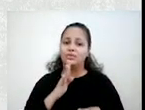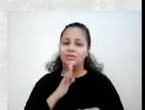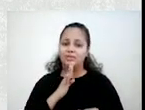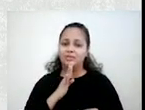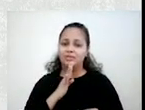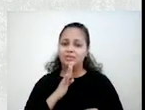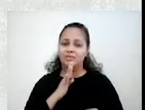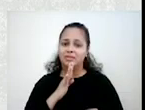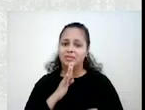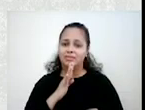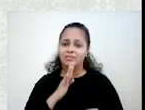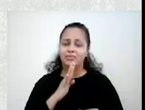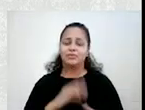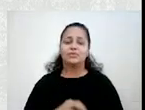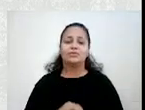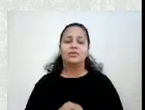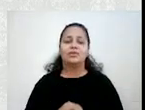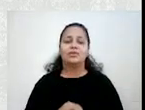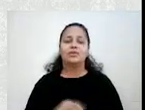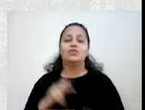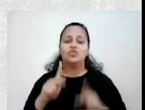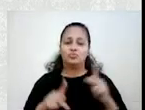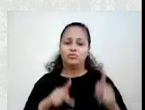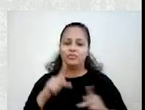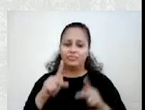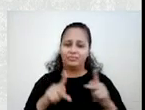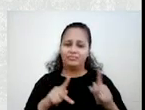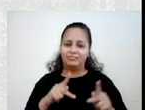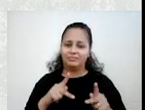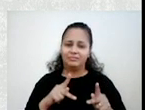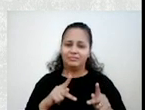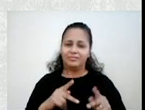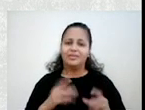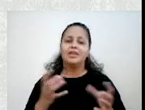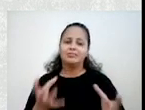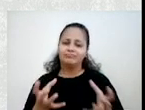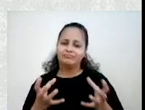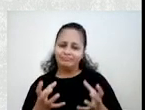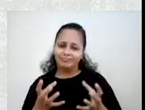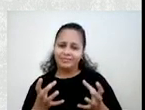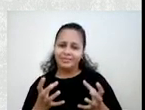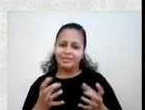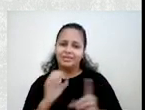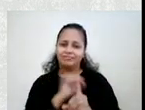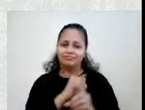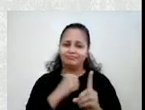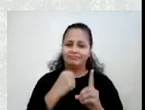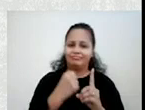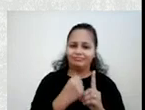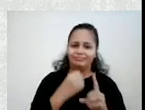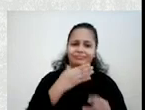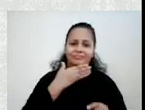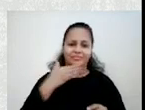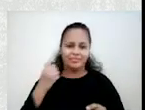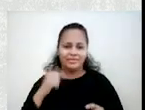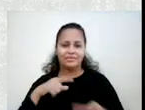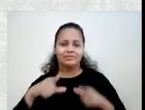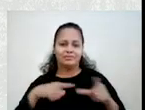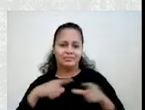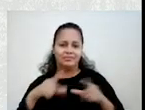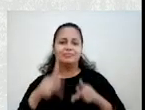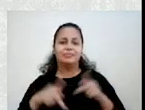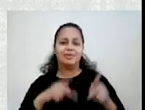conhecemos alguns movimentos populares que buscavam melhorar as condições sociais dos trabalhadores e